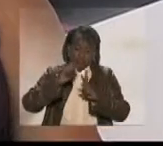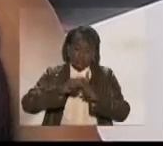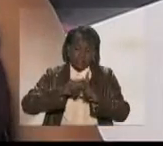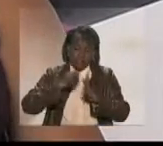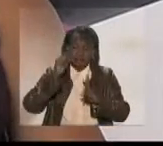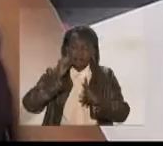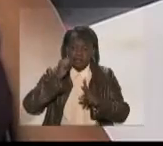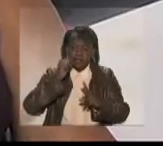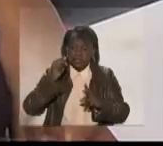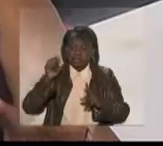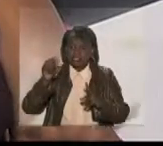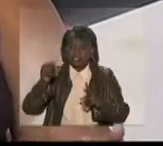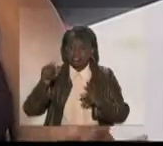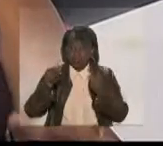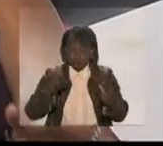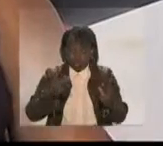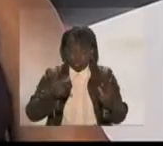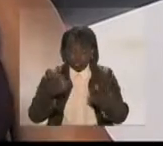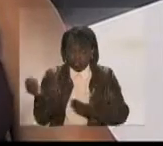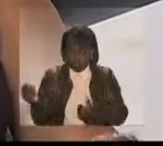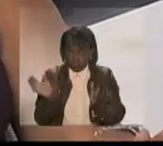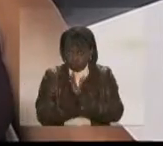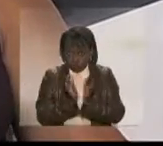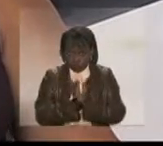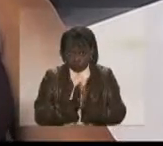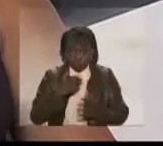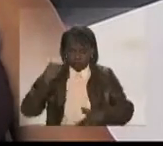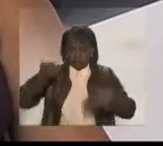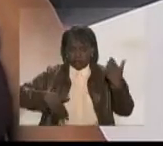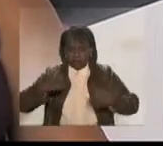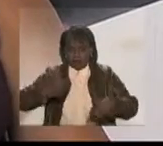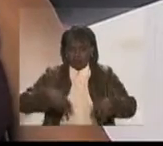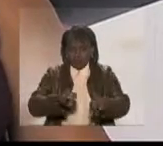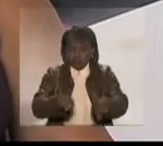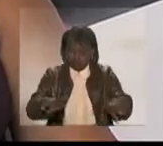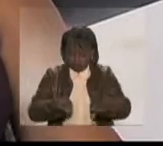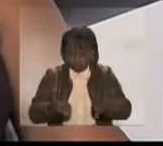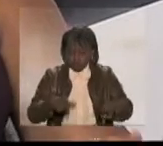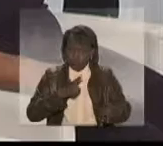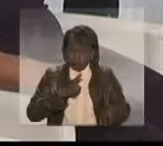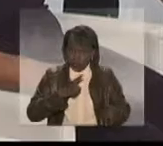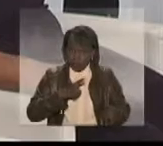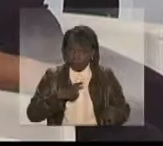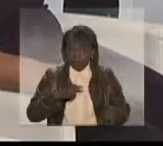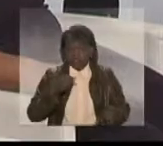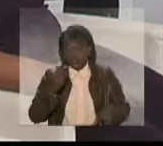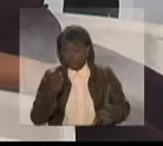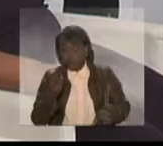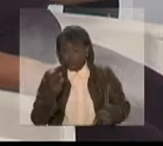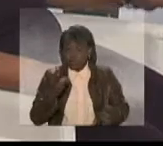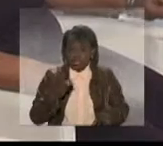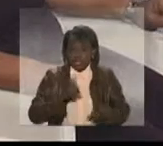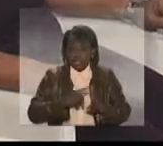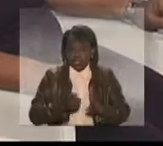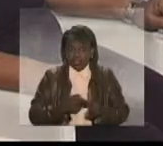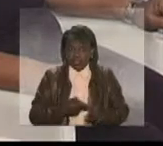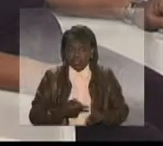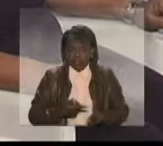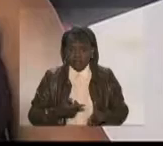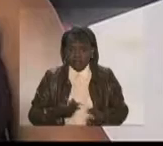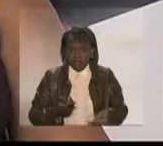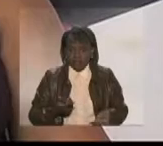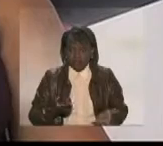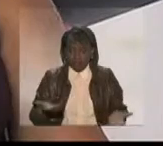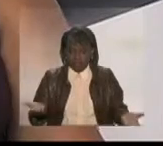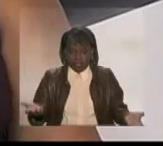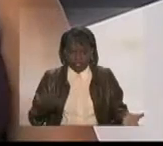meses depois que daquele grupo de adolescentes que ouvia a palestra, 2 ou 3 estavam